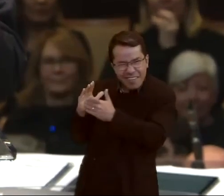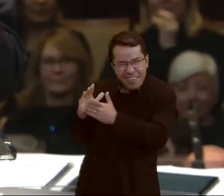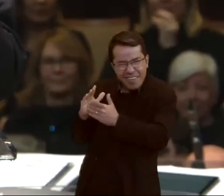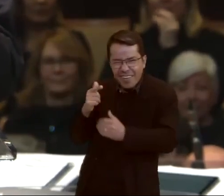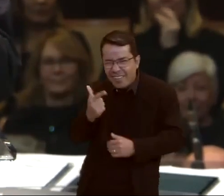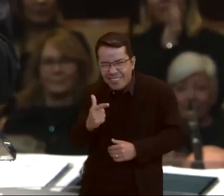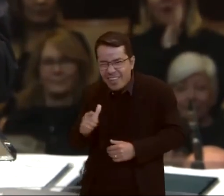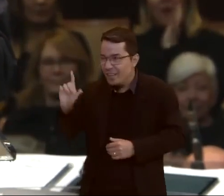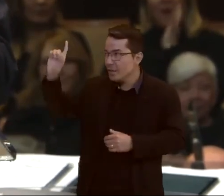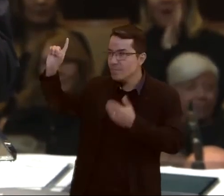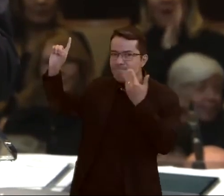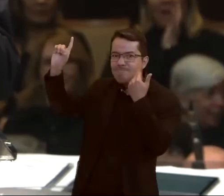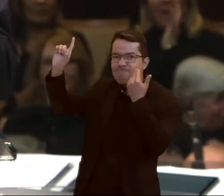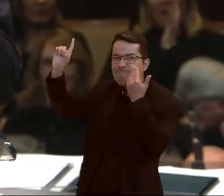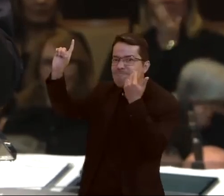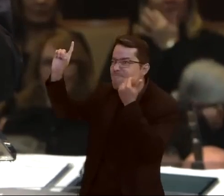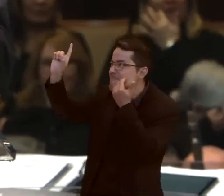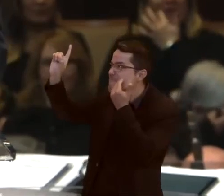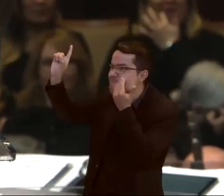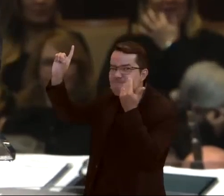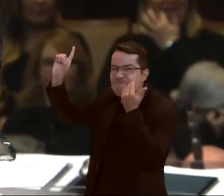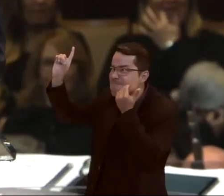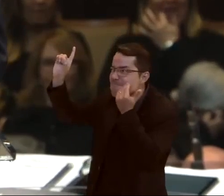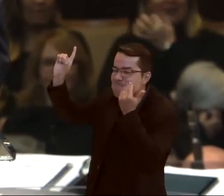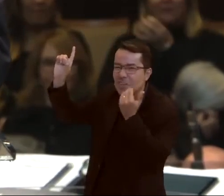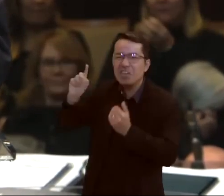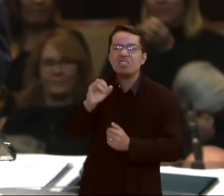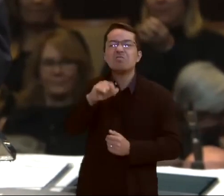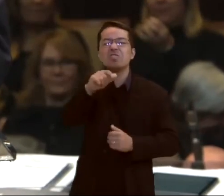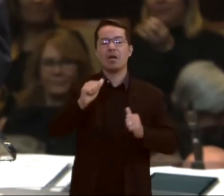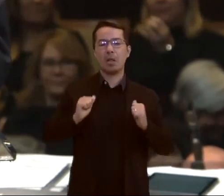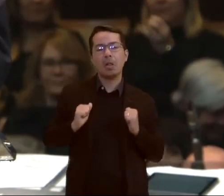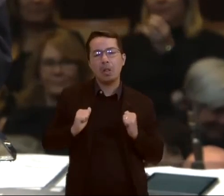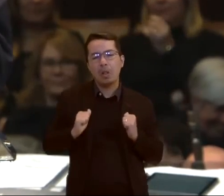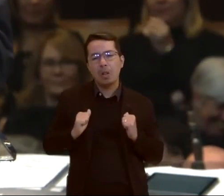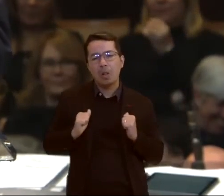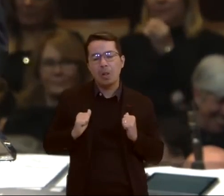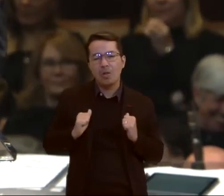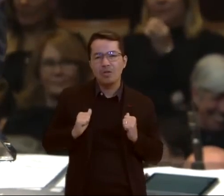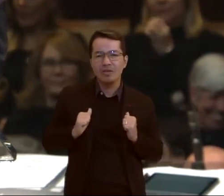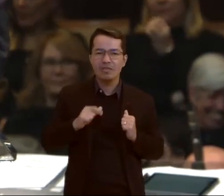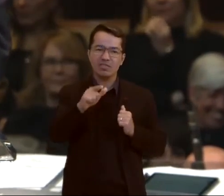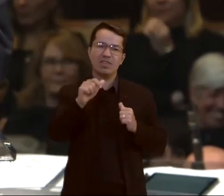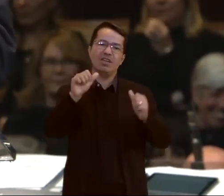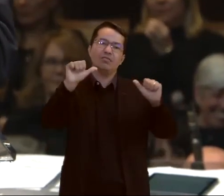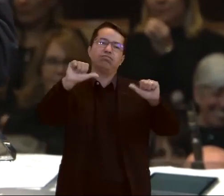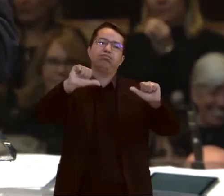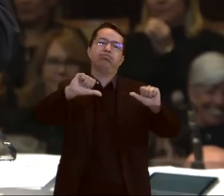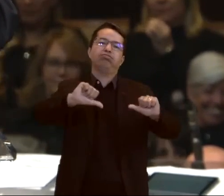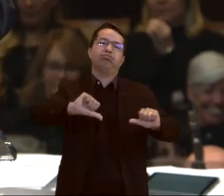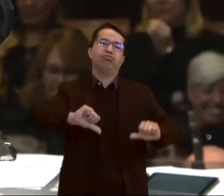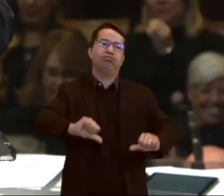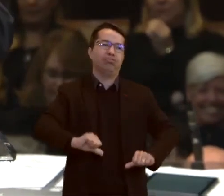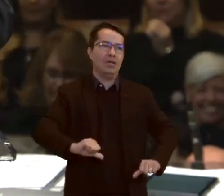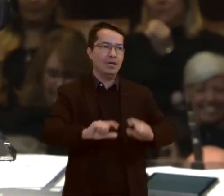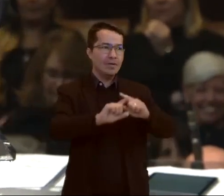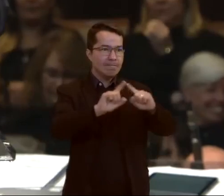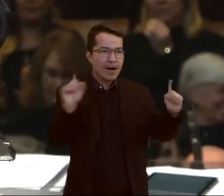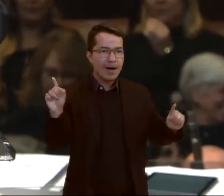tua vidinha espiritual, você já entrou em decadência. Mas se você busca a presença de Deus,